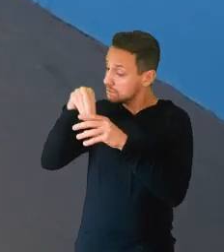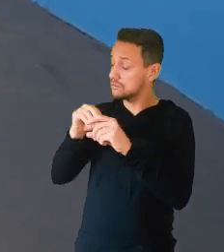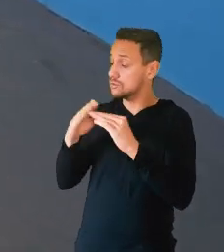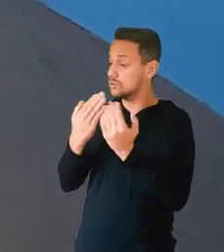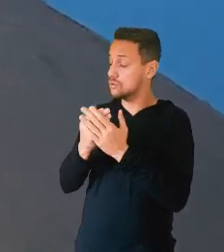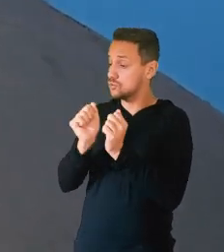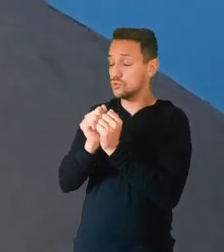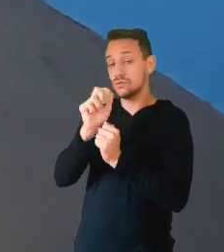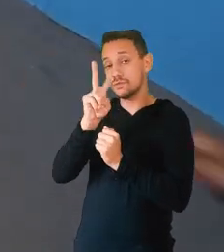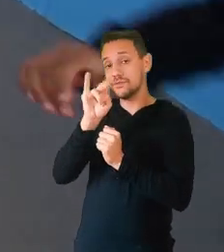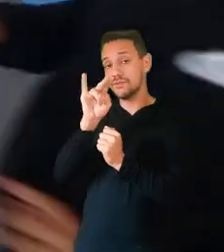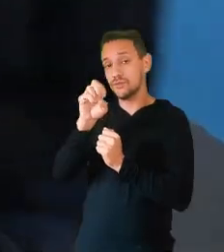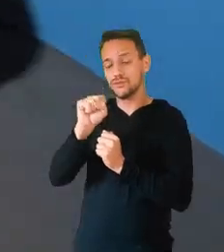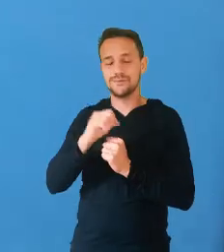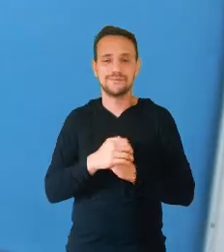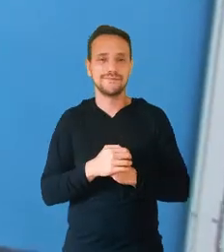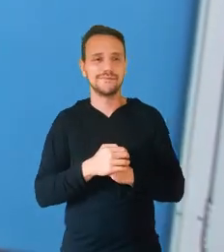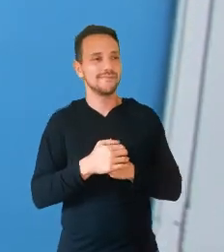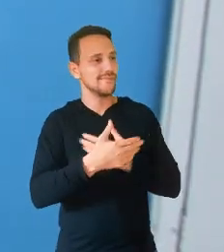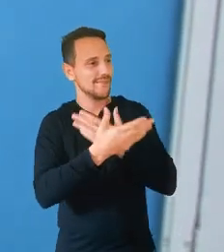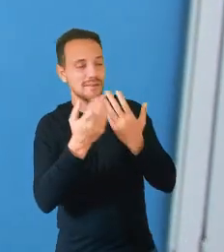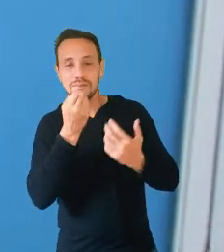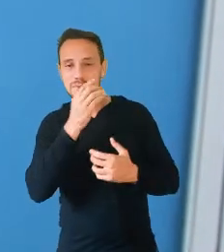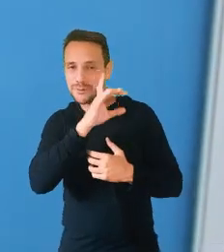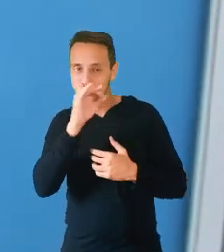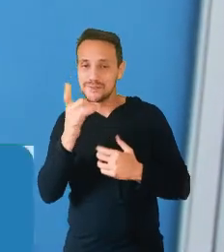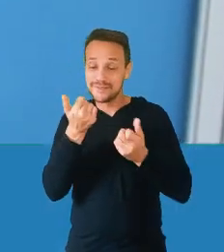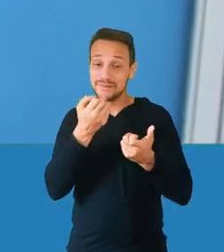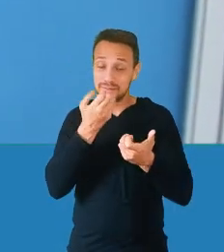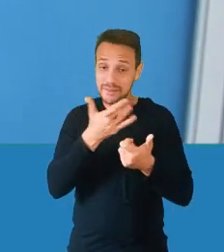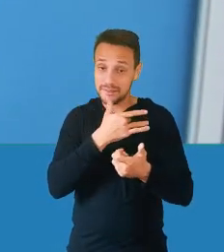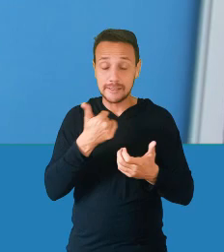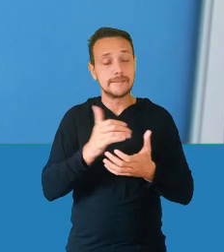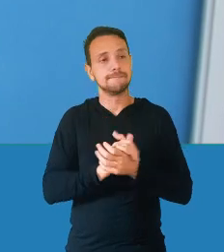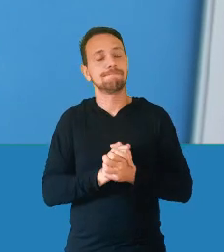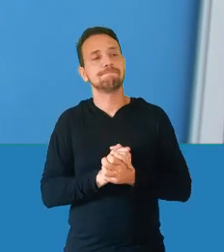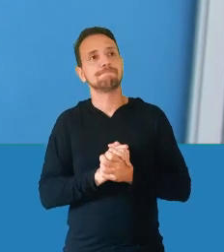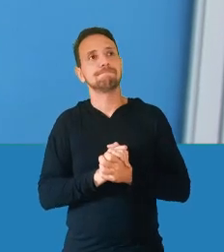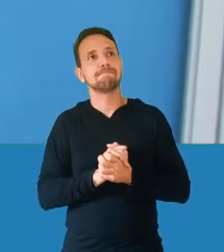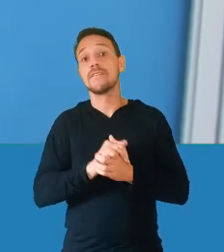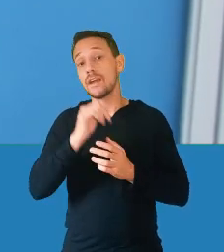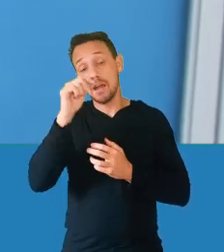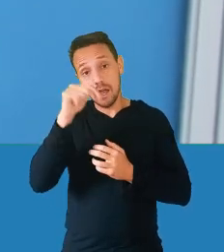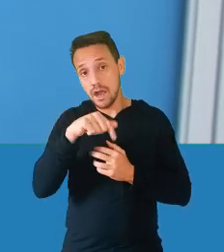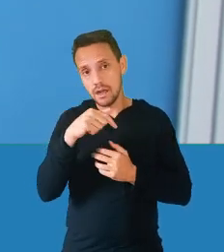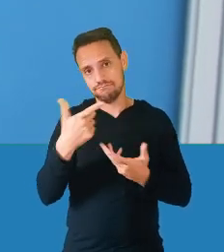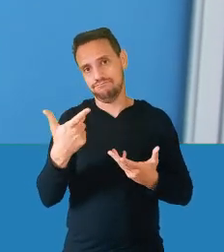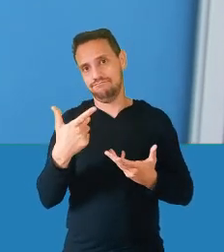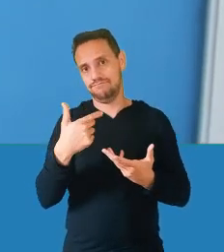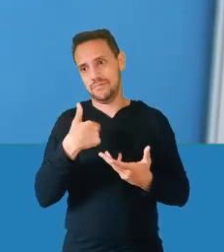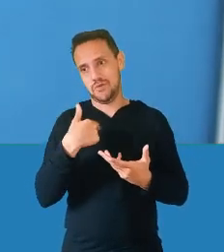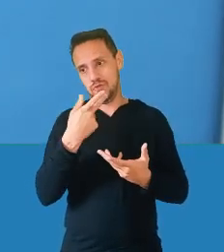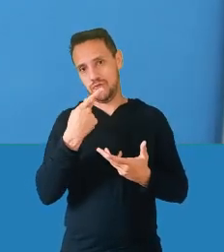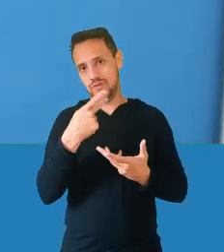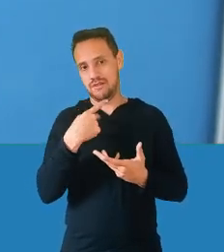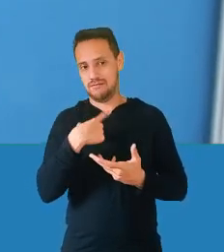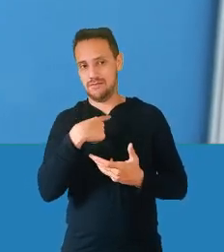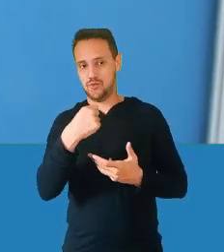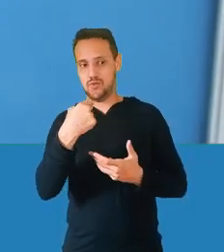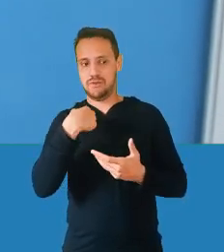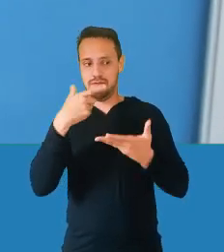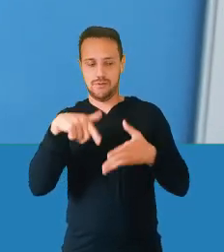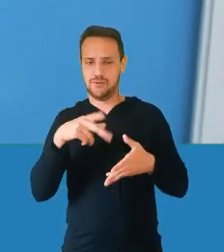escola juntamente com o Vinícius. Gente, aqui tudo é exemplar. Todos os profissionais que ele passa, gente, eu